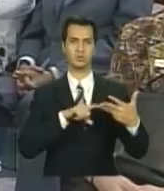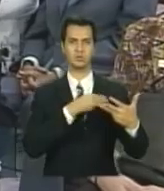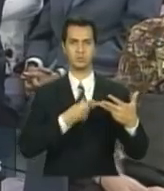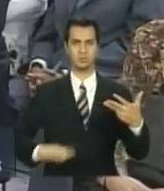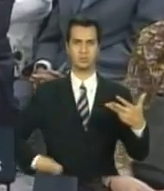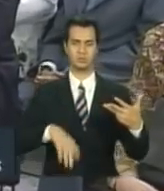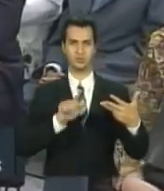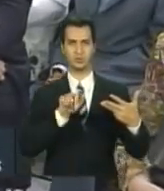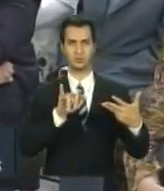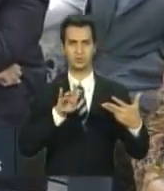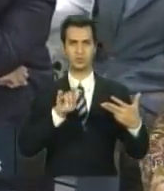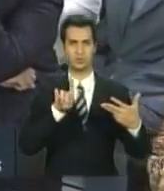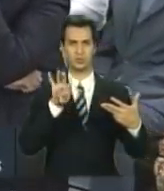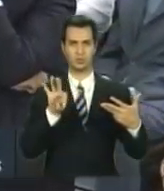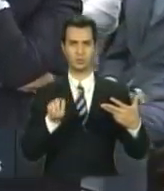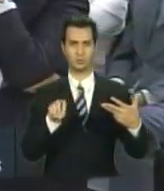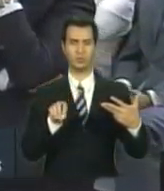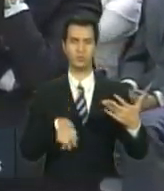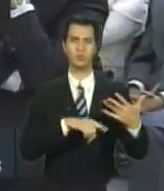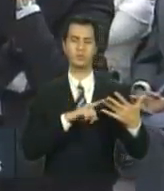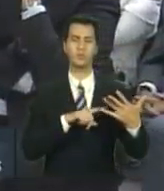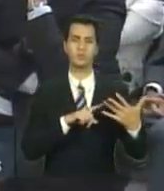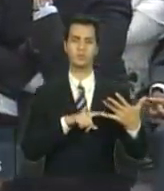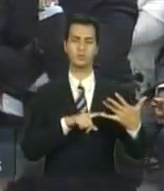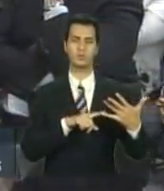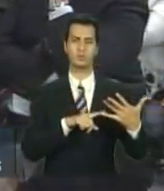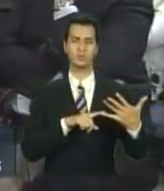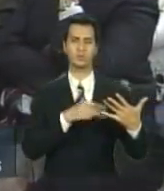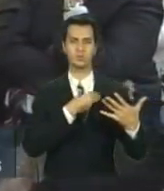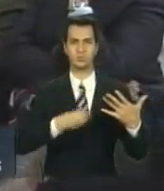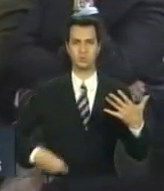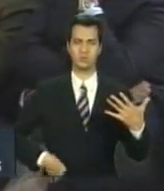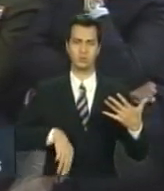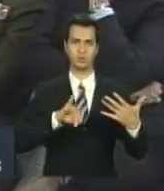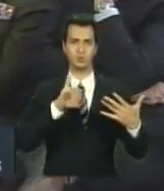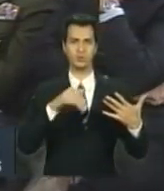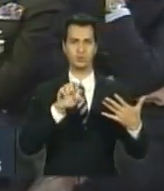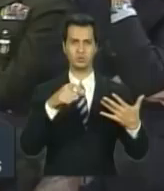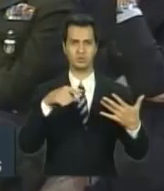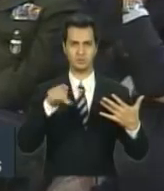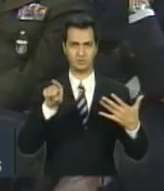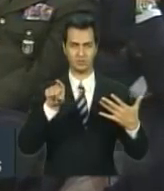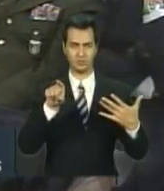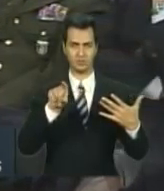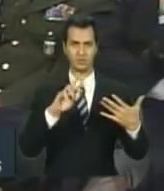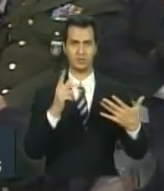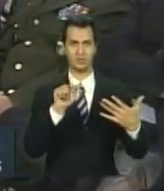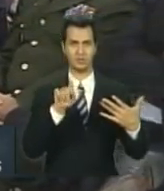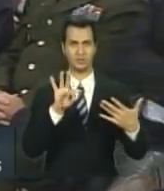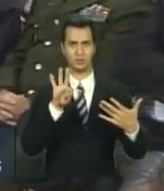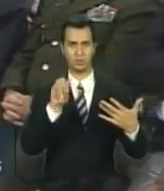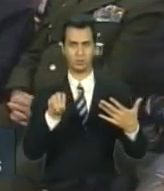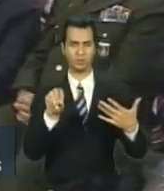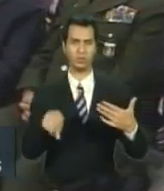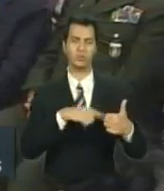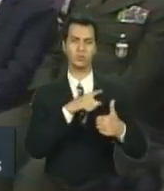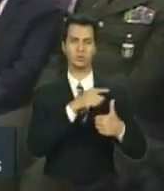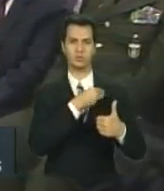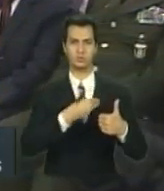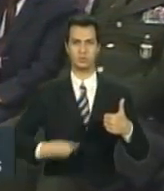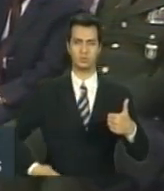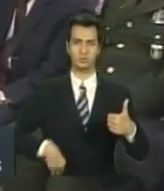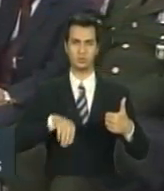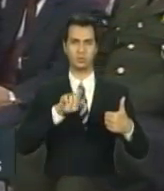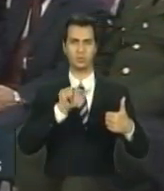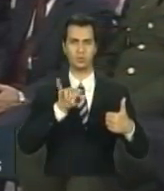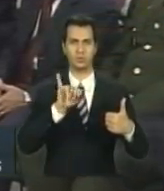Gilberto Carvalho, da Secretaria-Geral, José Elito Siqueira, do Gabinete de Segurança Institucional, Luiz